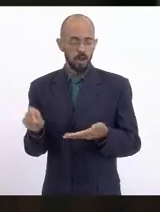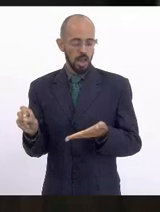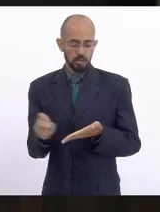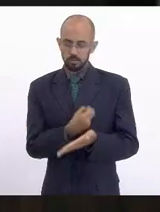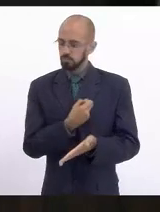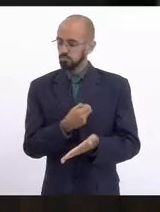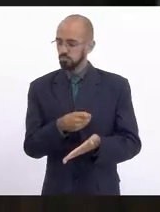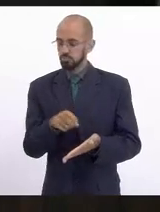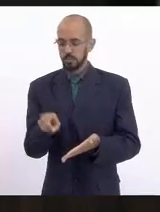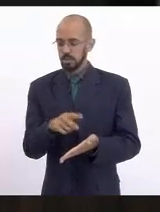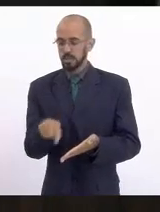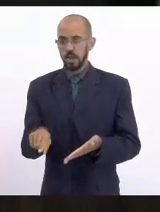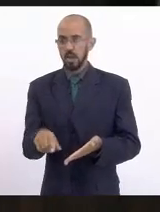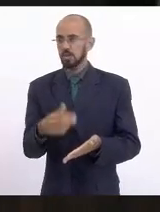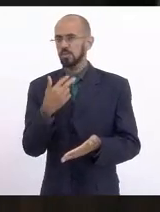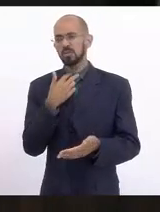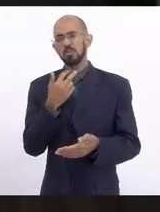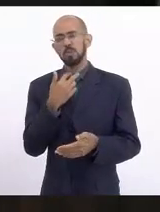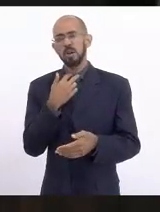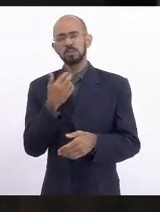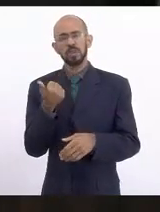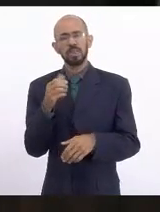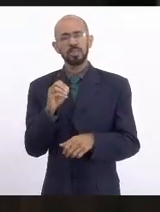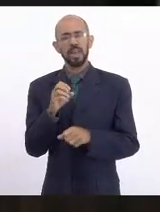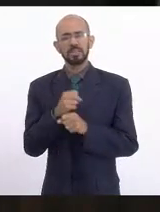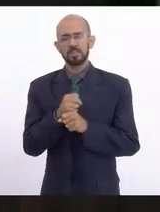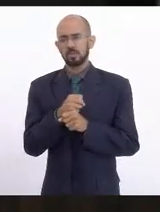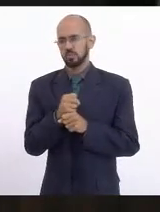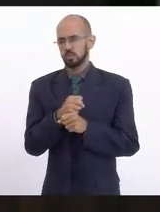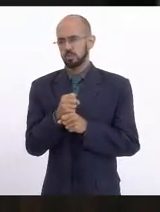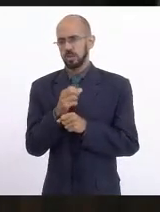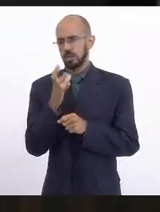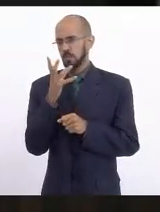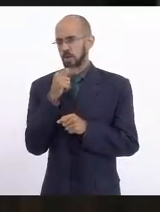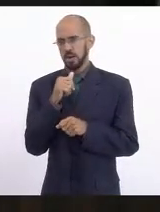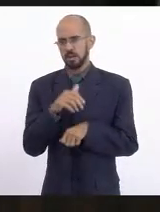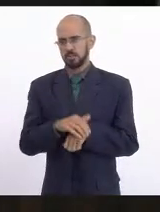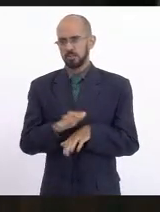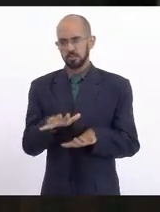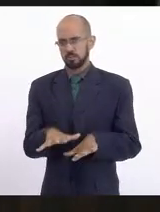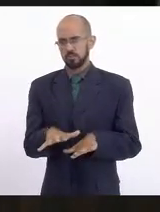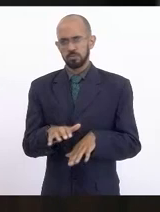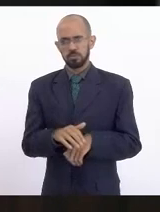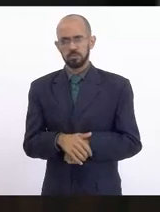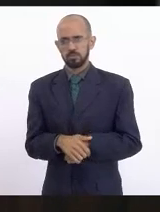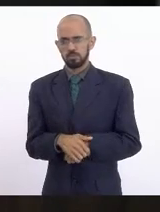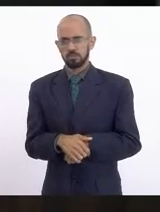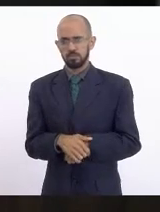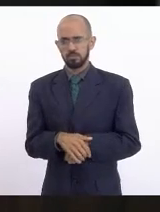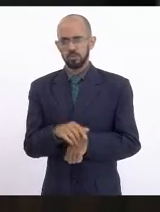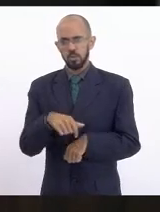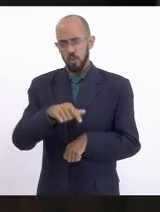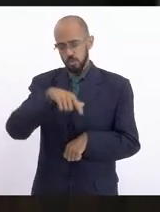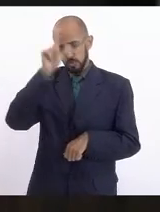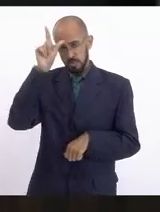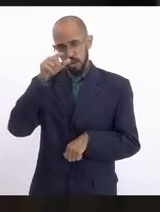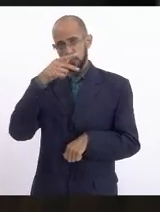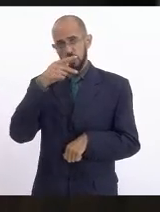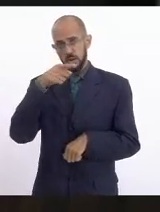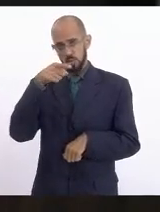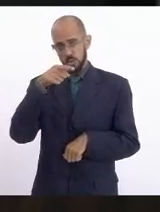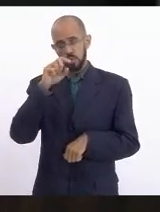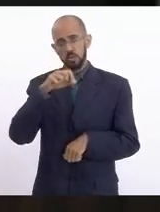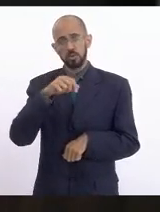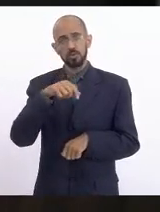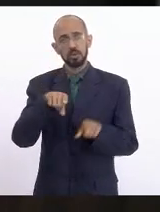não pode é ficar 10 anos com uma demanda então pelos Paulo falou que colocou eu disse agora a pouco para o Márcio